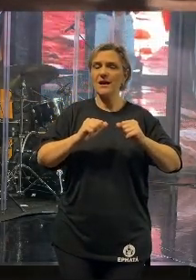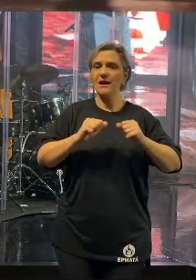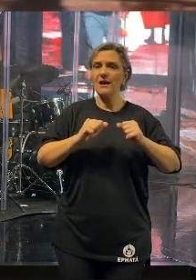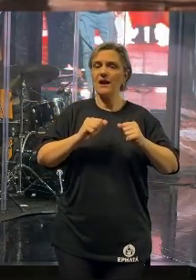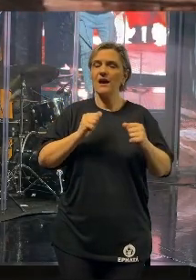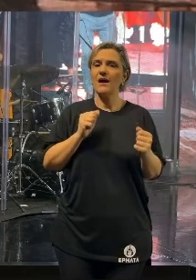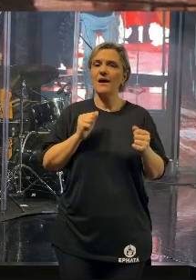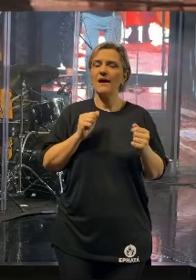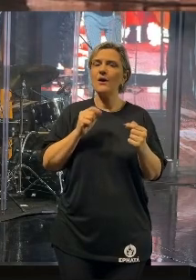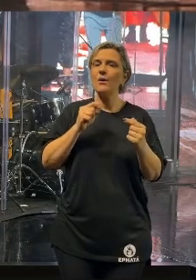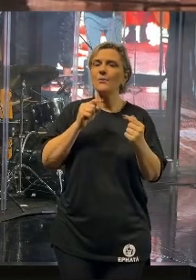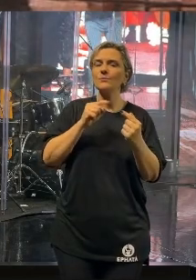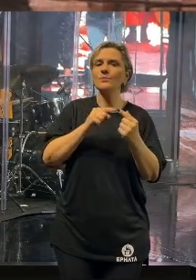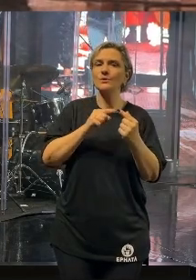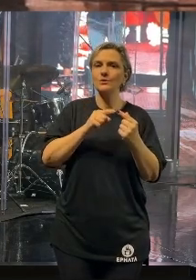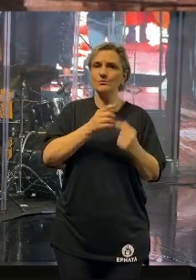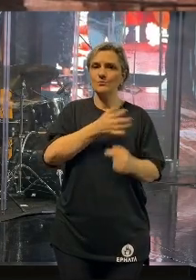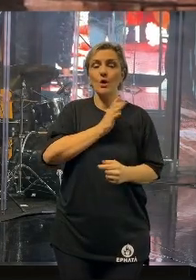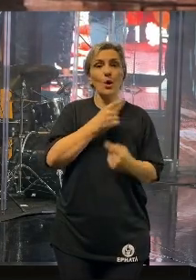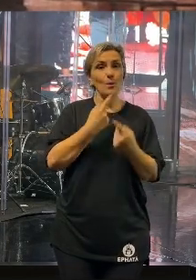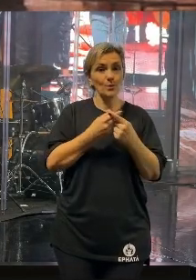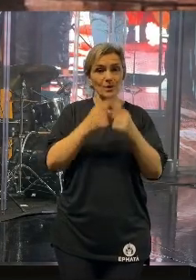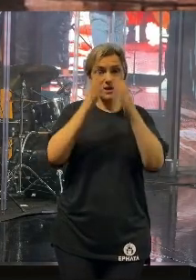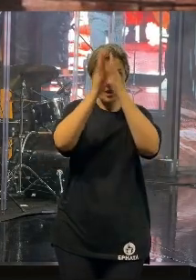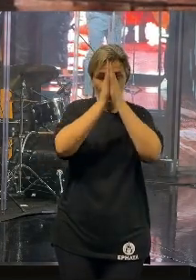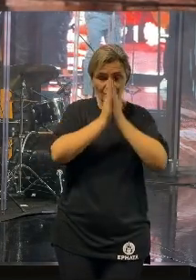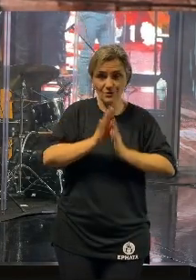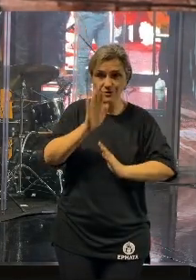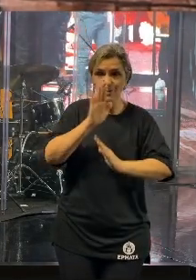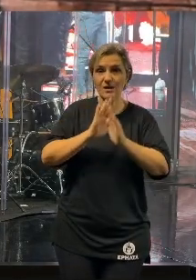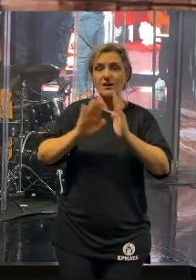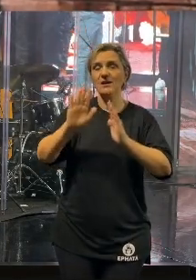Porque adorar quando está de carro novo é fácil.